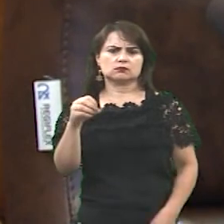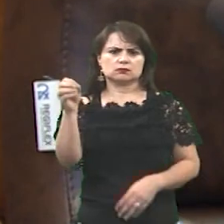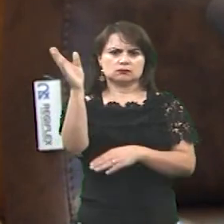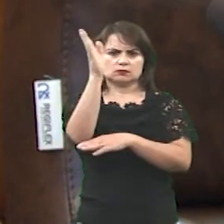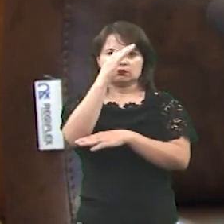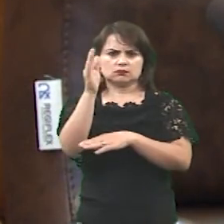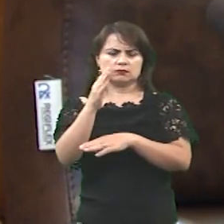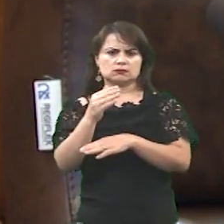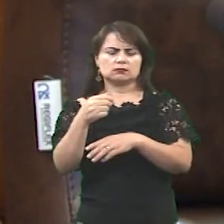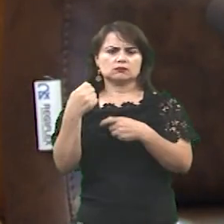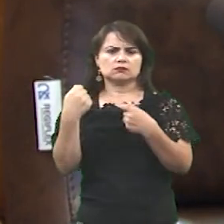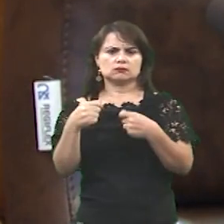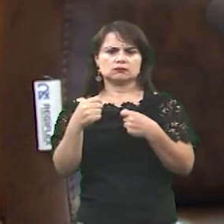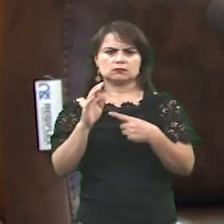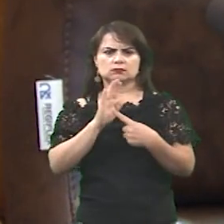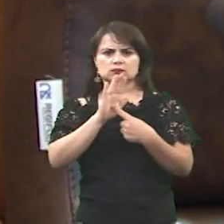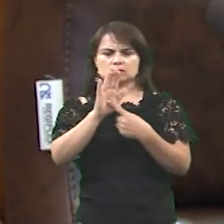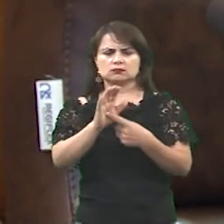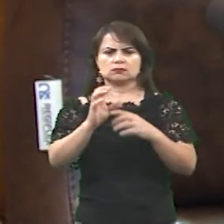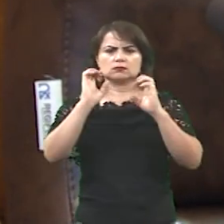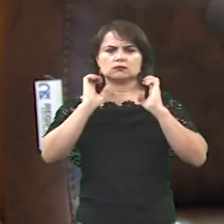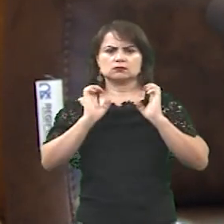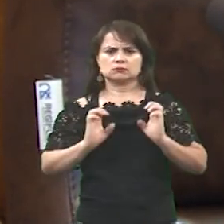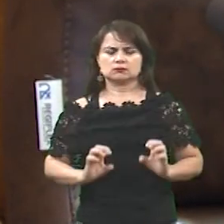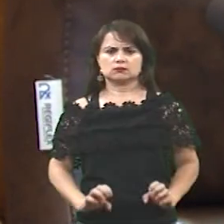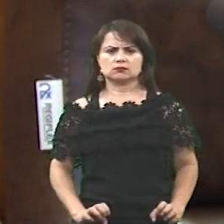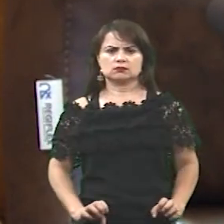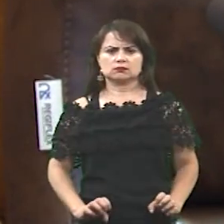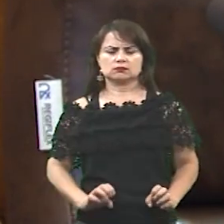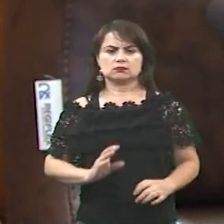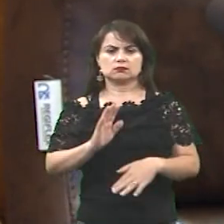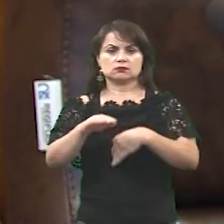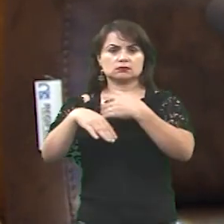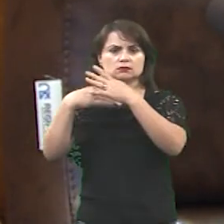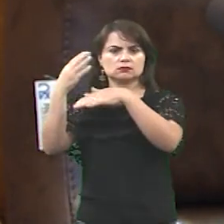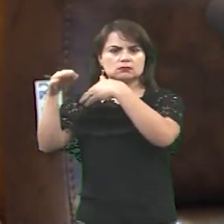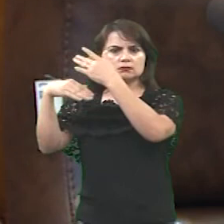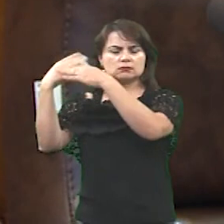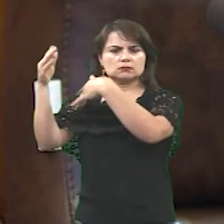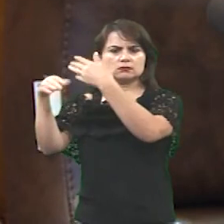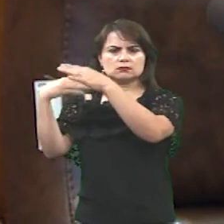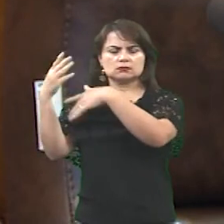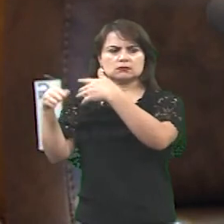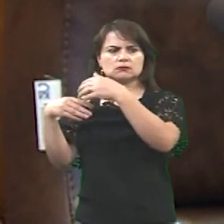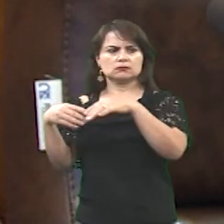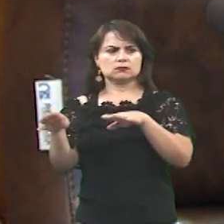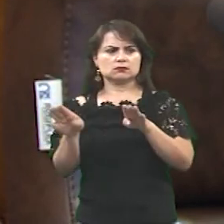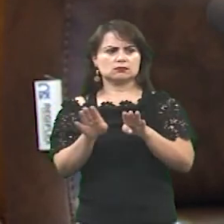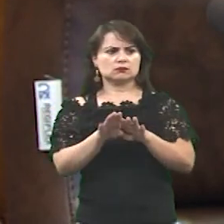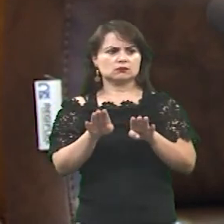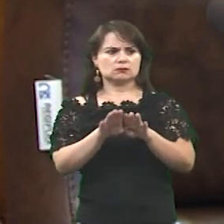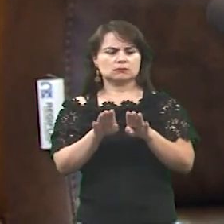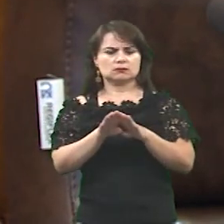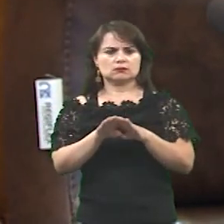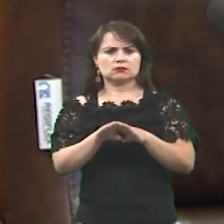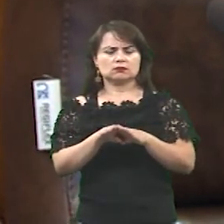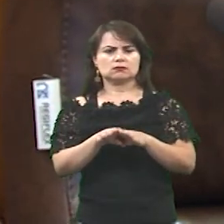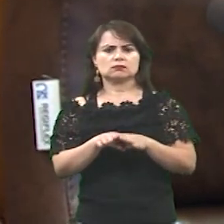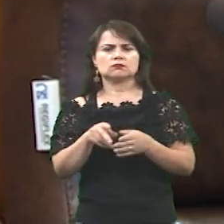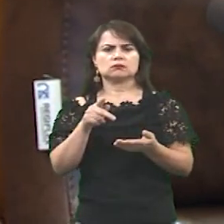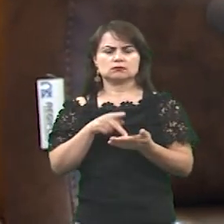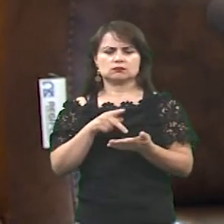desenvolvimento, da ética, enfim, cresça e realmente tenha o seu progresso que está lá na